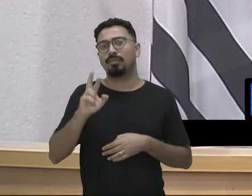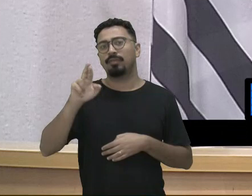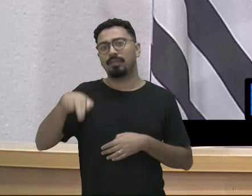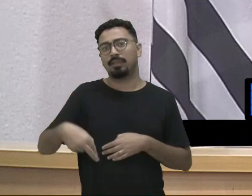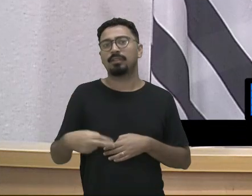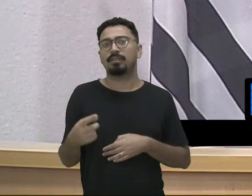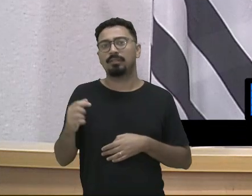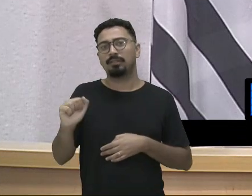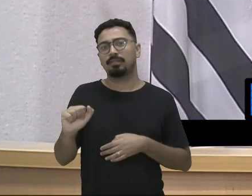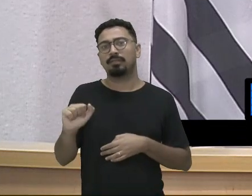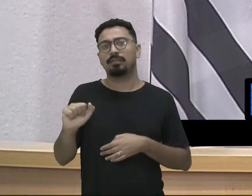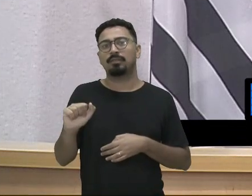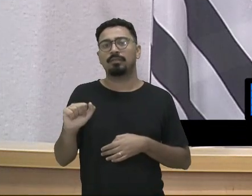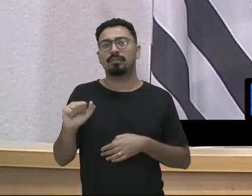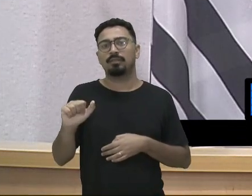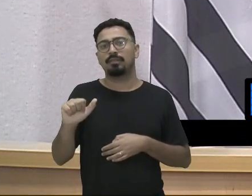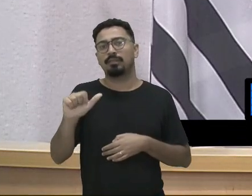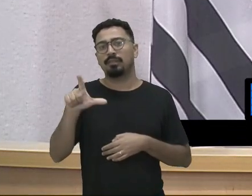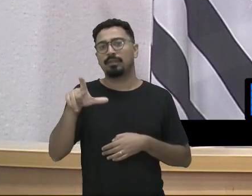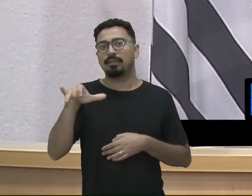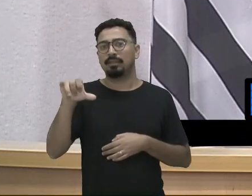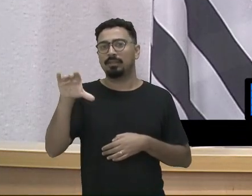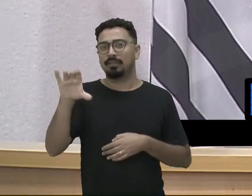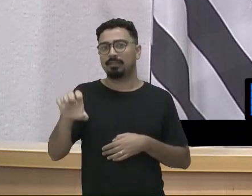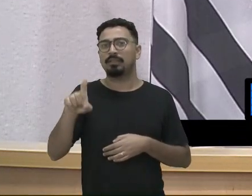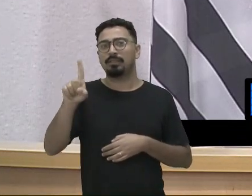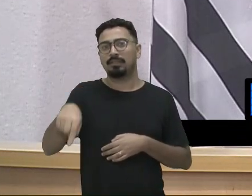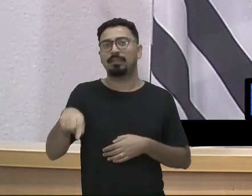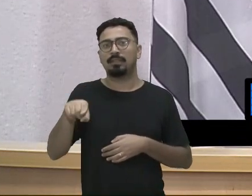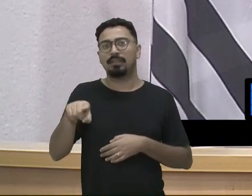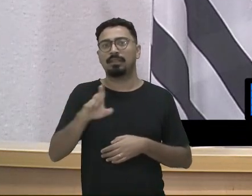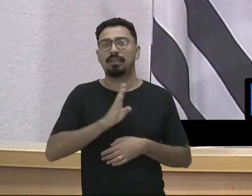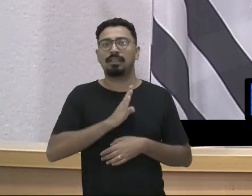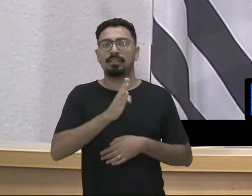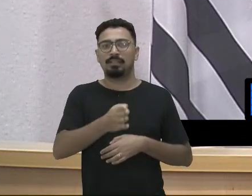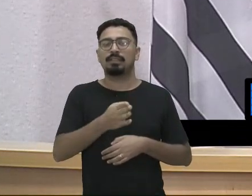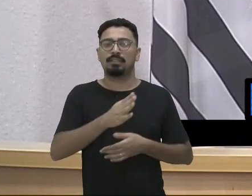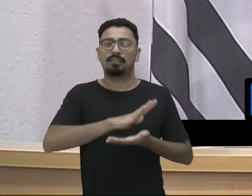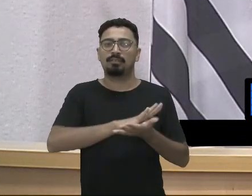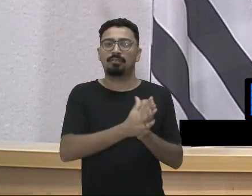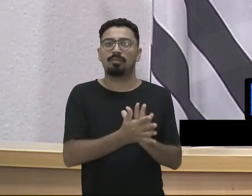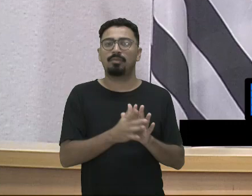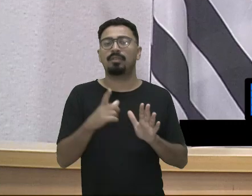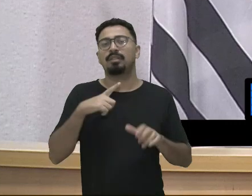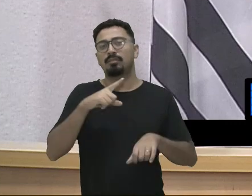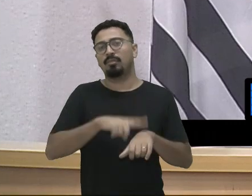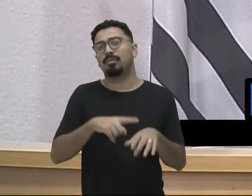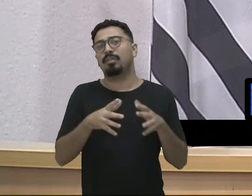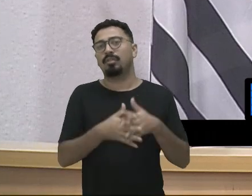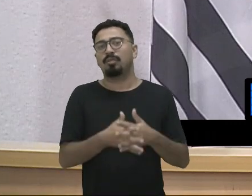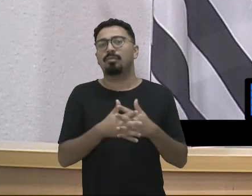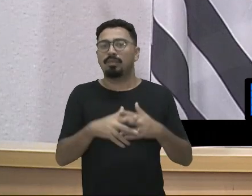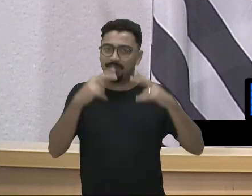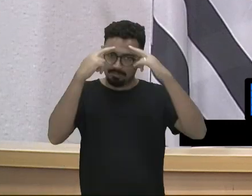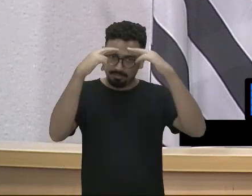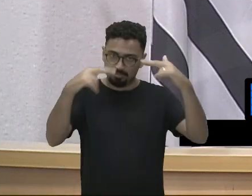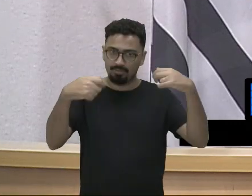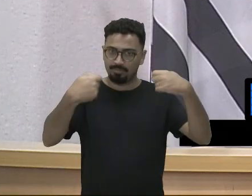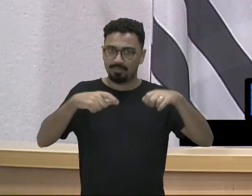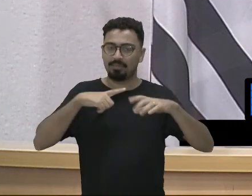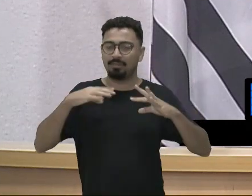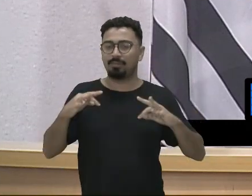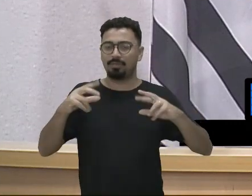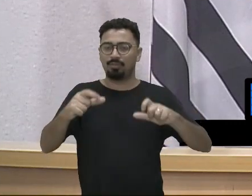nossa Alice, que está presente, falar que é cisfóbica, porque tem momento que é complicado. Mas é isso, gente. Eu acho que o respeito tem que vir para